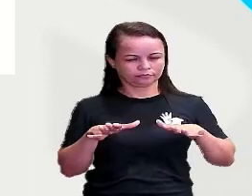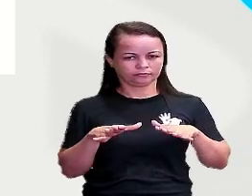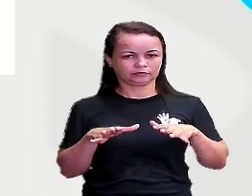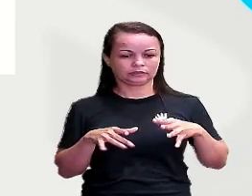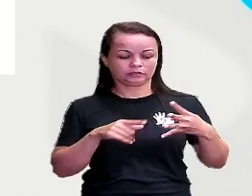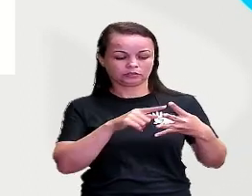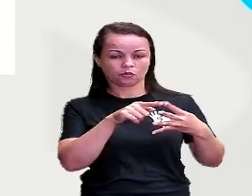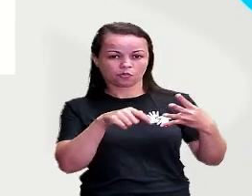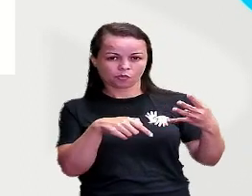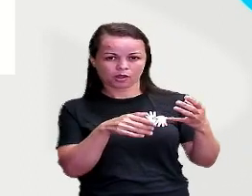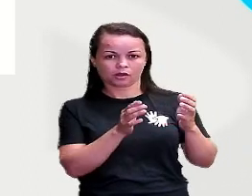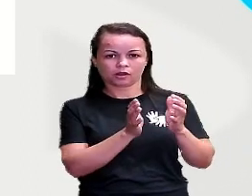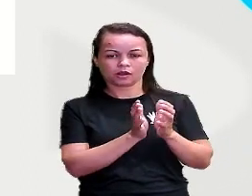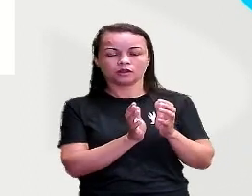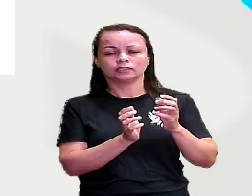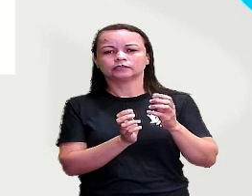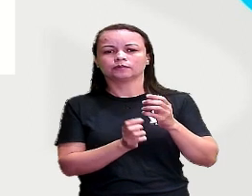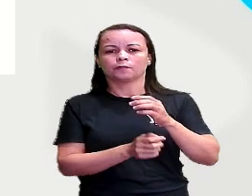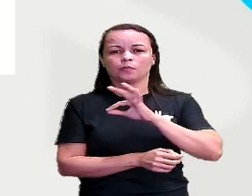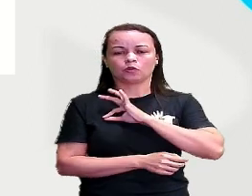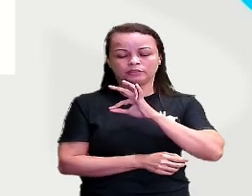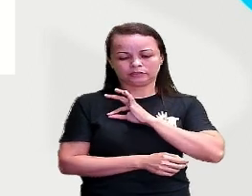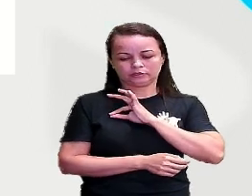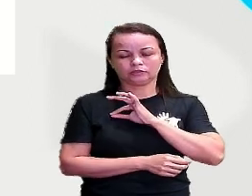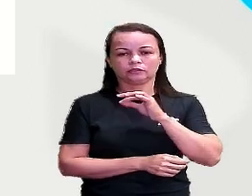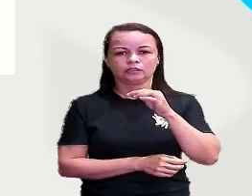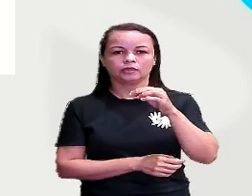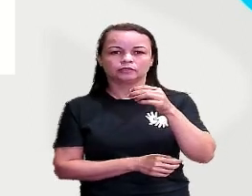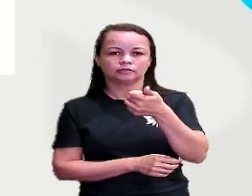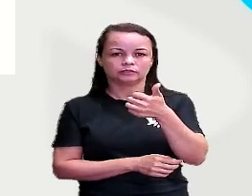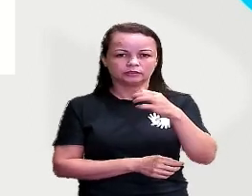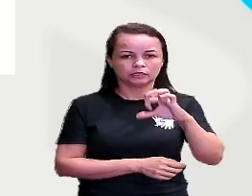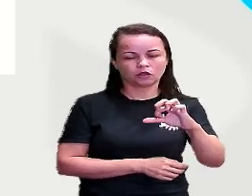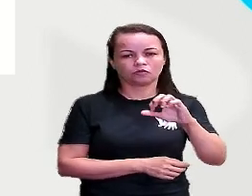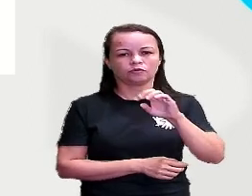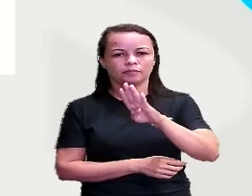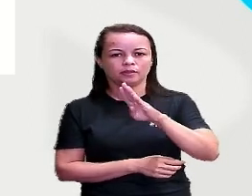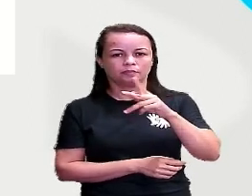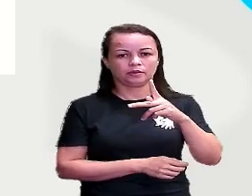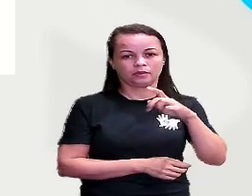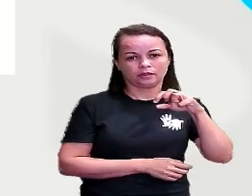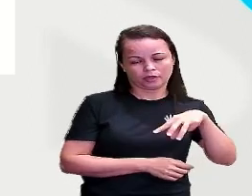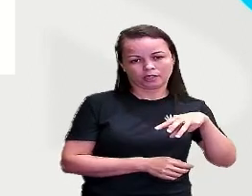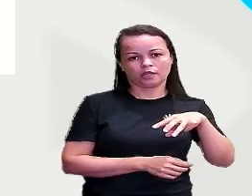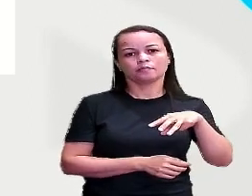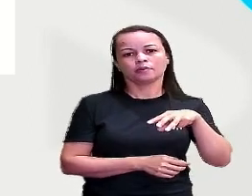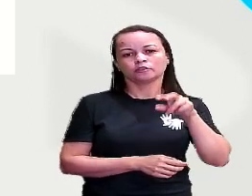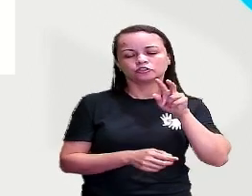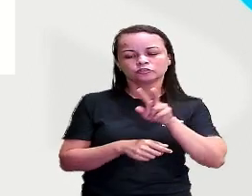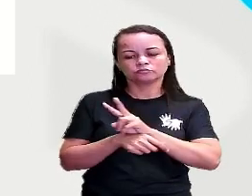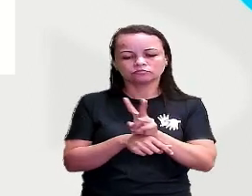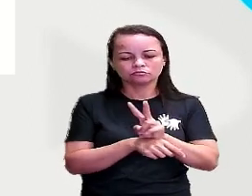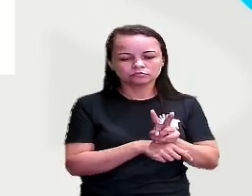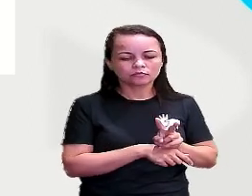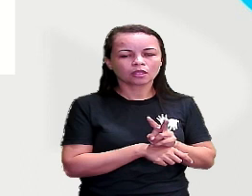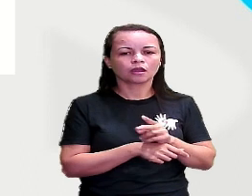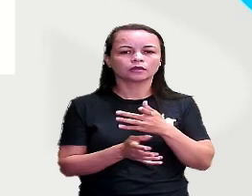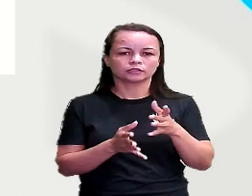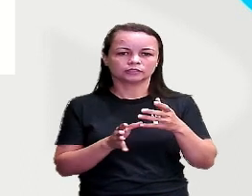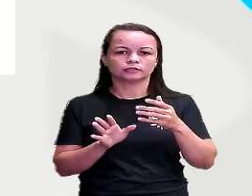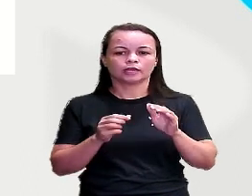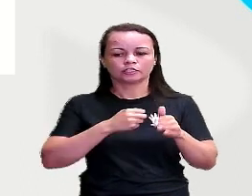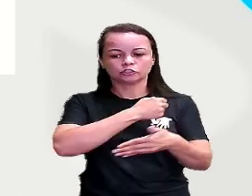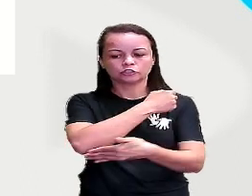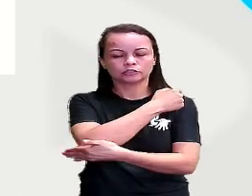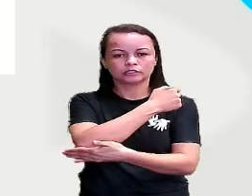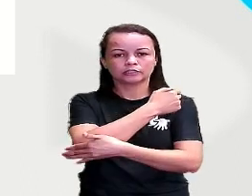4 policiais do 19 BPM Copacabana está de prontidão na esquina das ruas